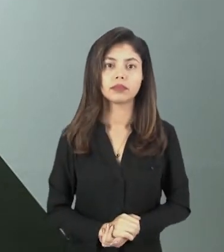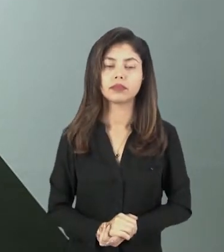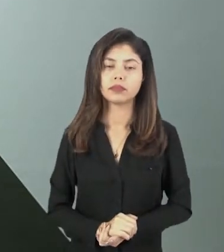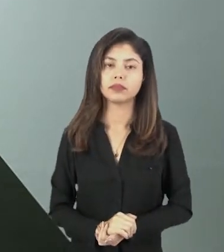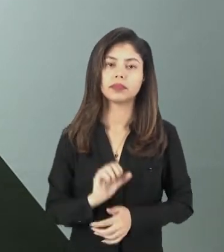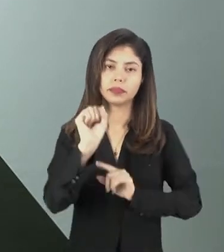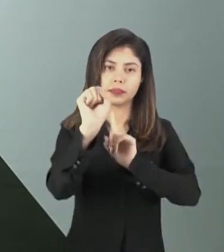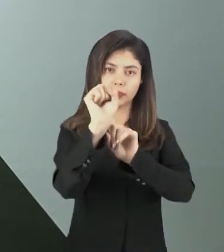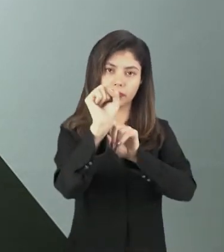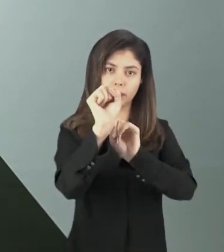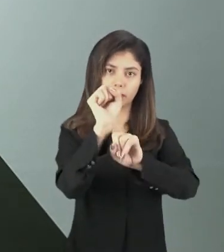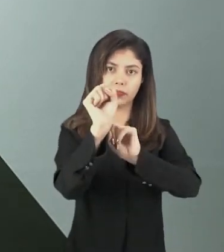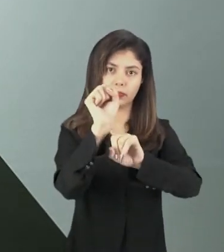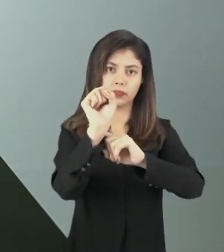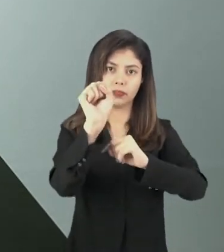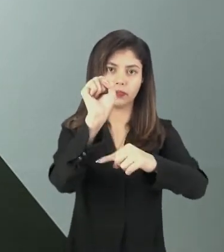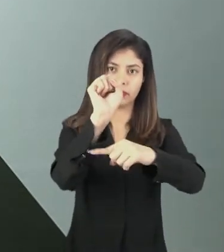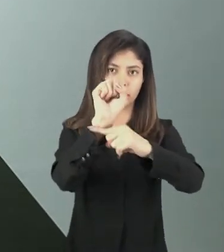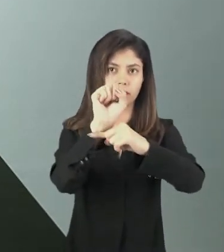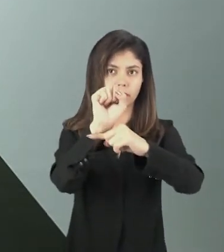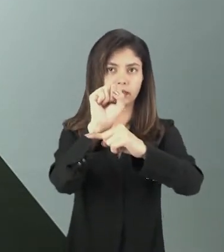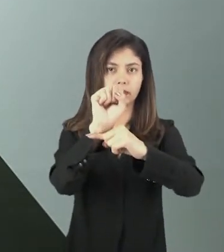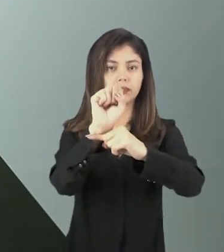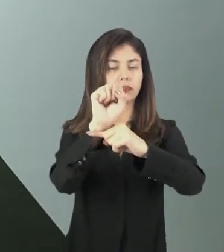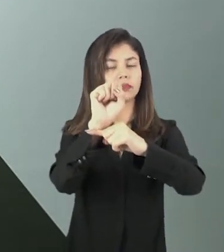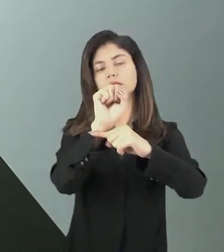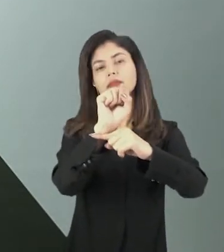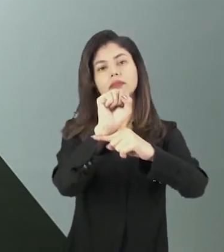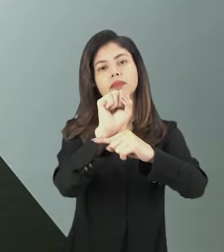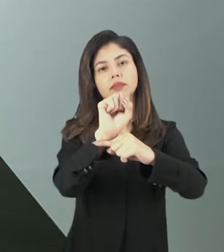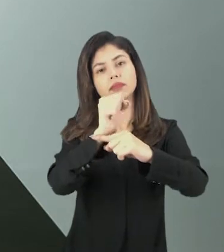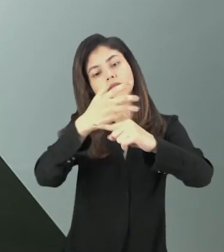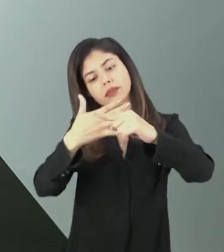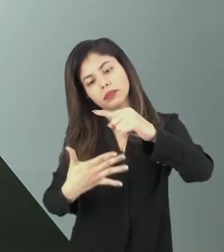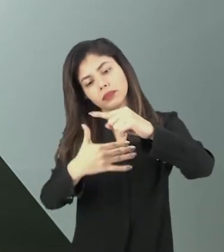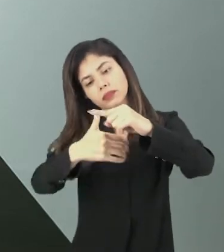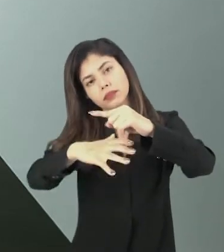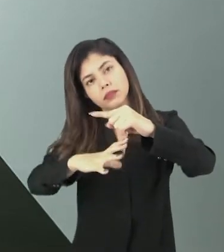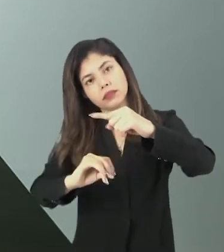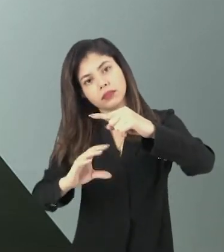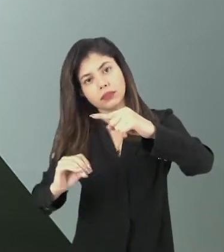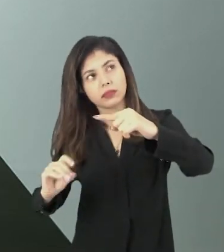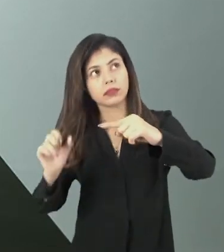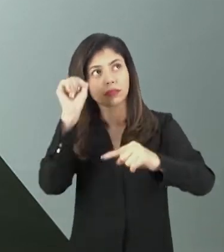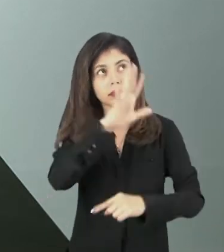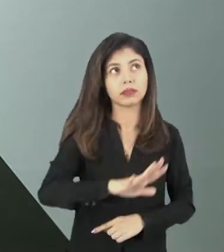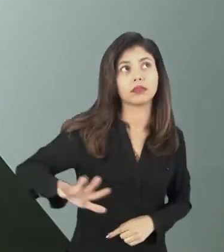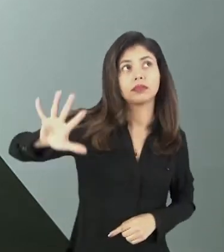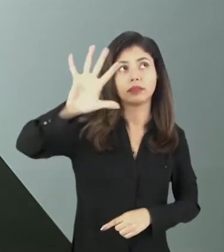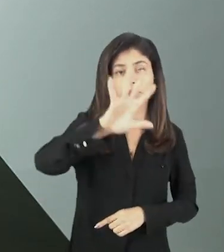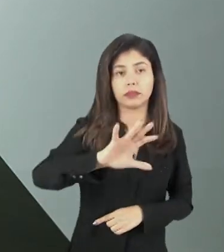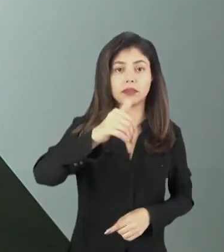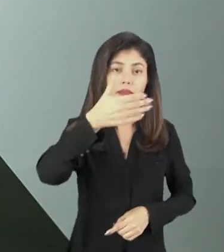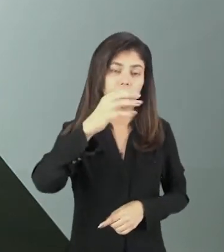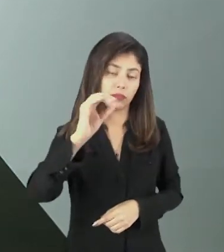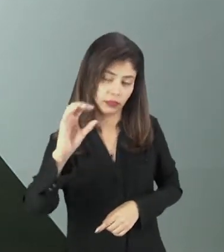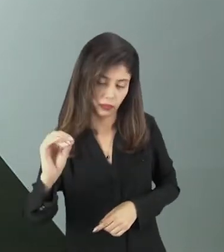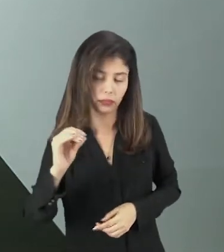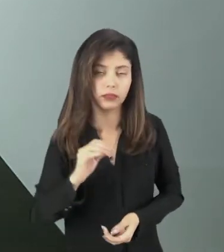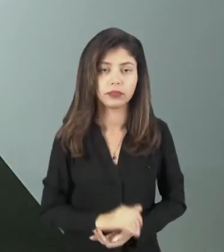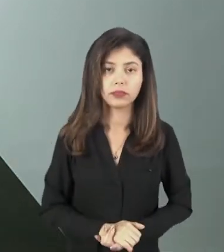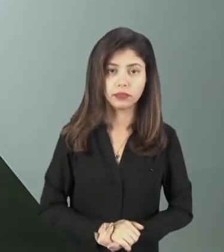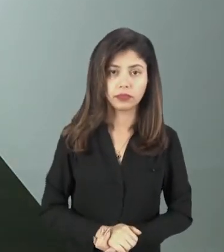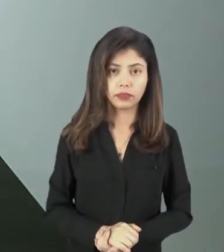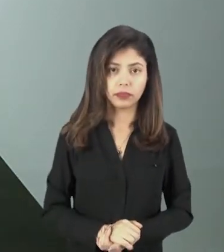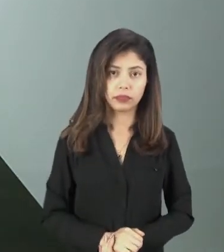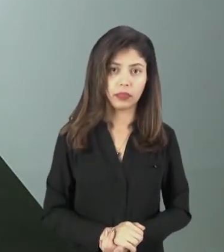vou colocar o oito que é o meu numerador lembra e a porcentagem é o meu todo que se chama